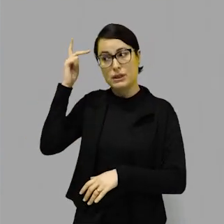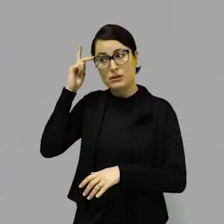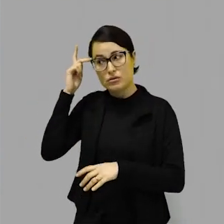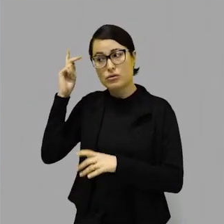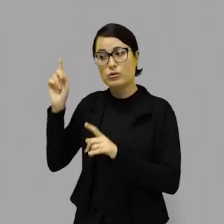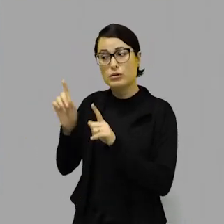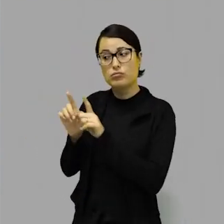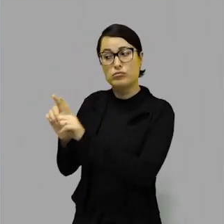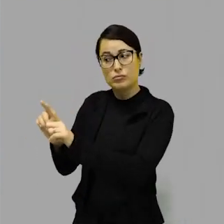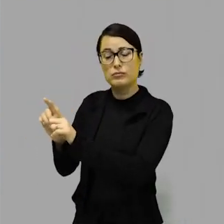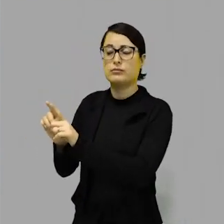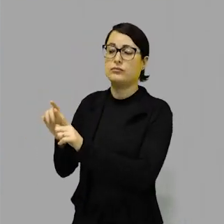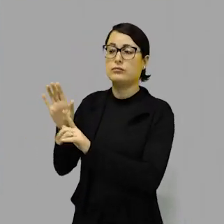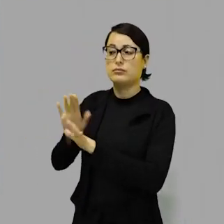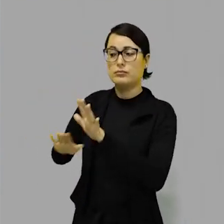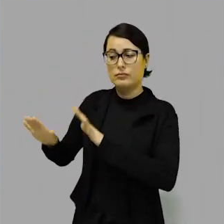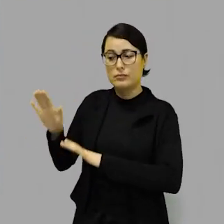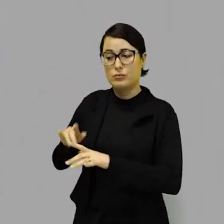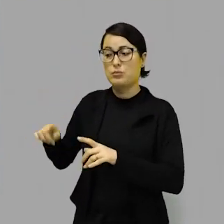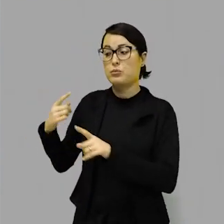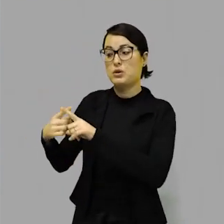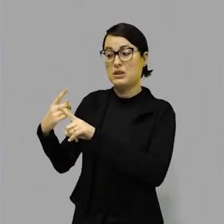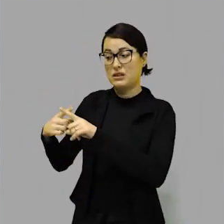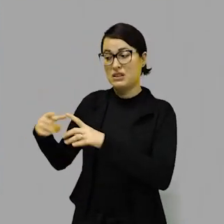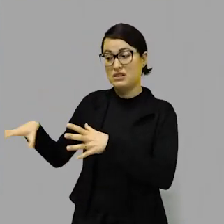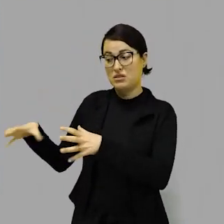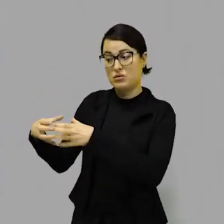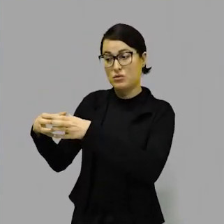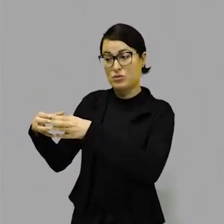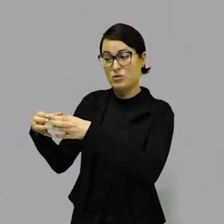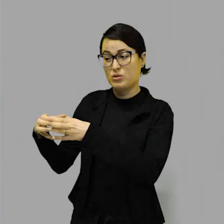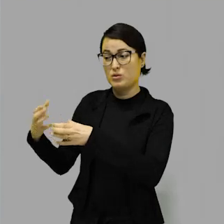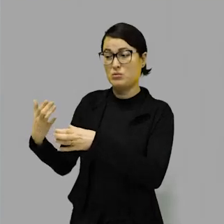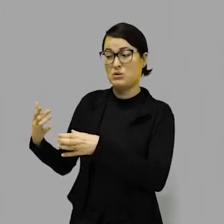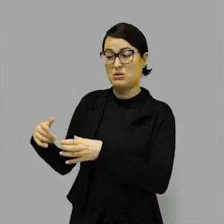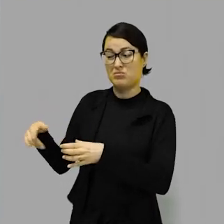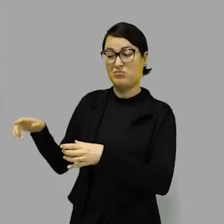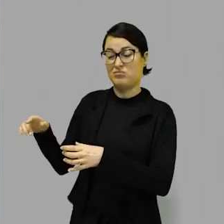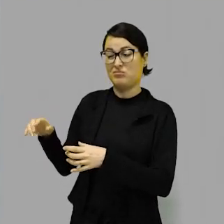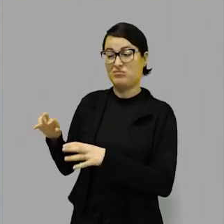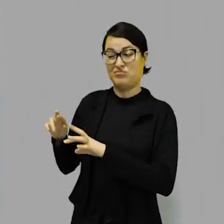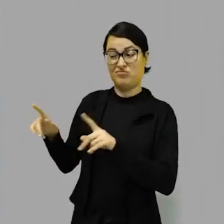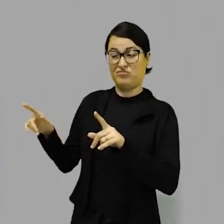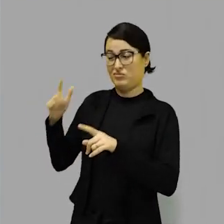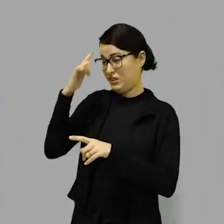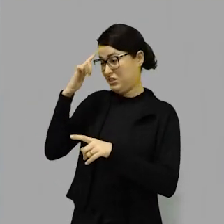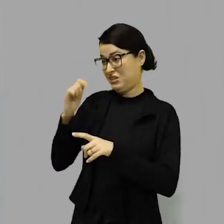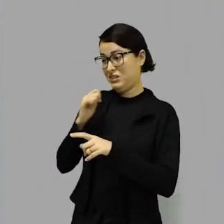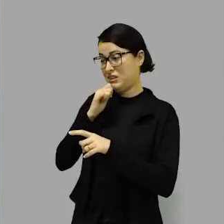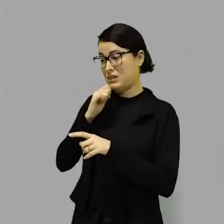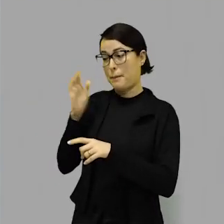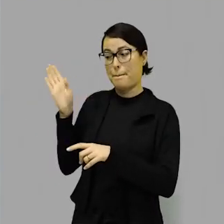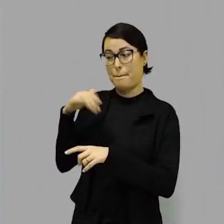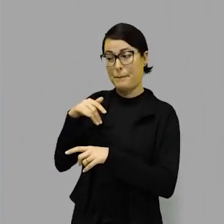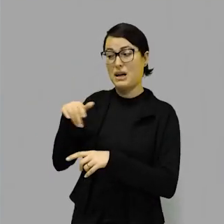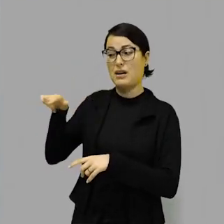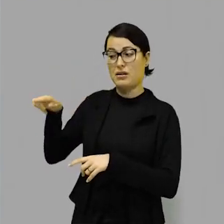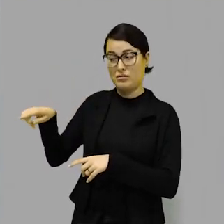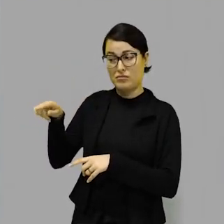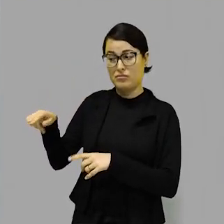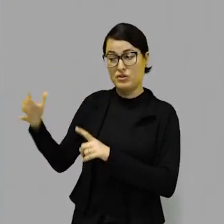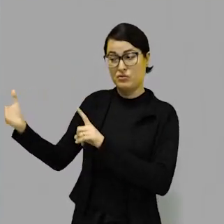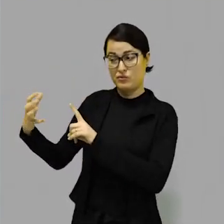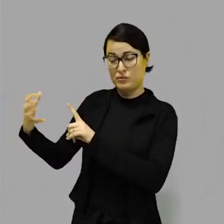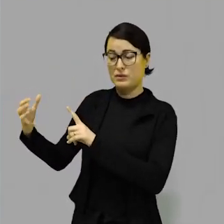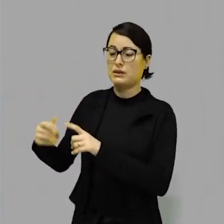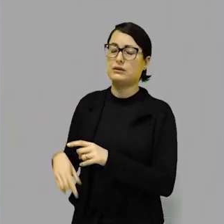anda, porque essa galera aí é uma galera meio estranha, não gosto muito deles, são má influências. E aí os